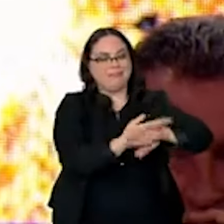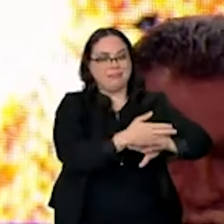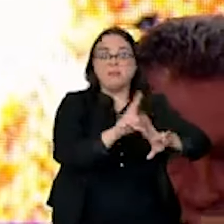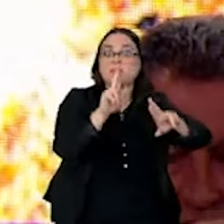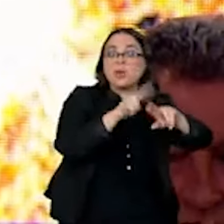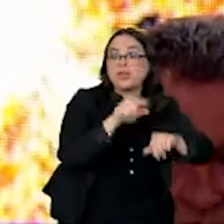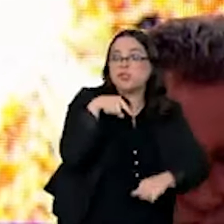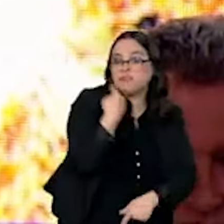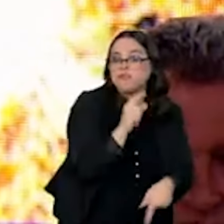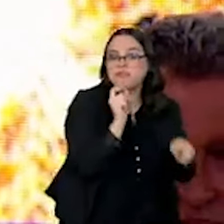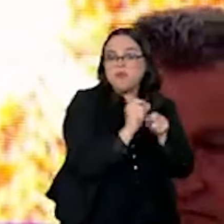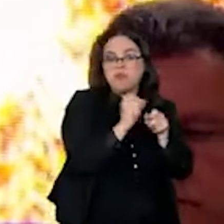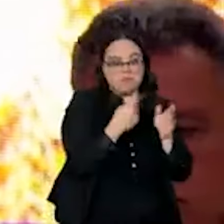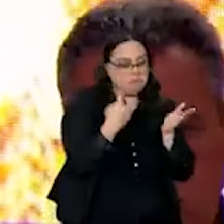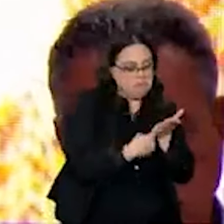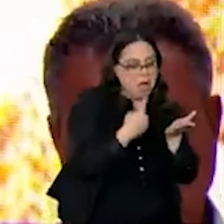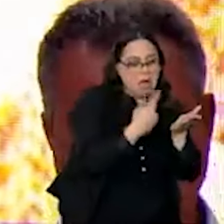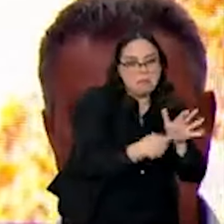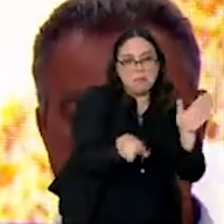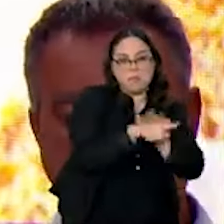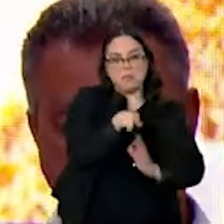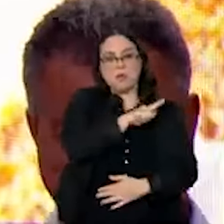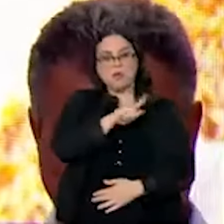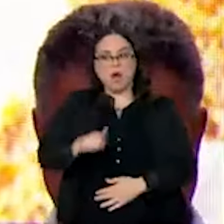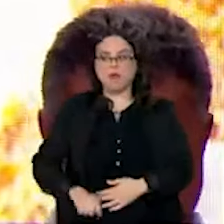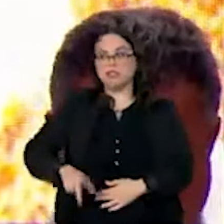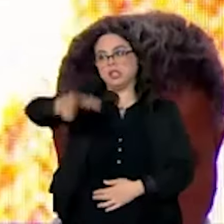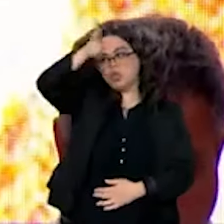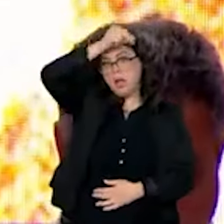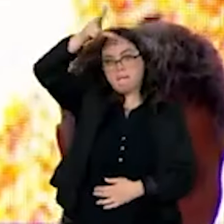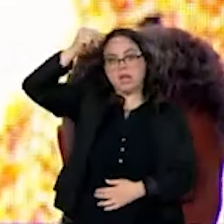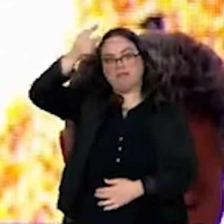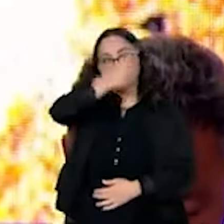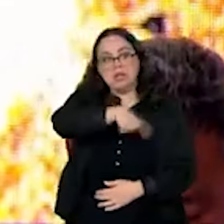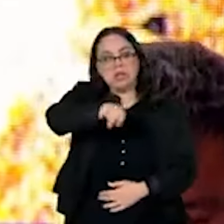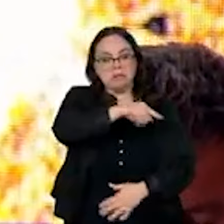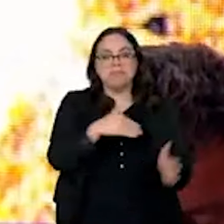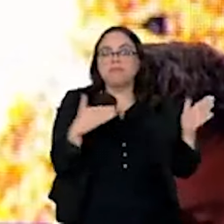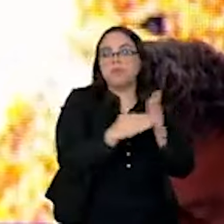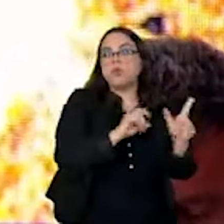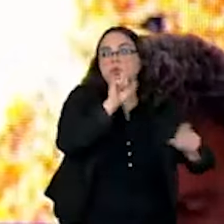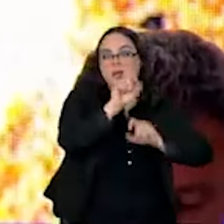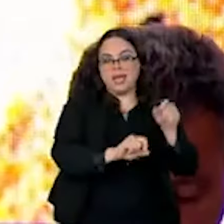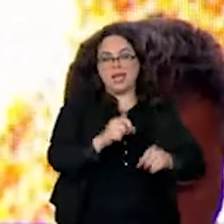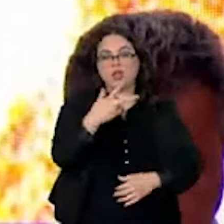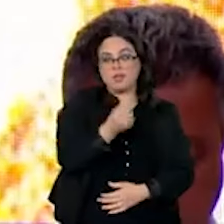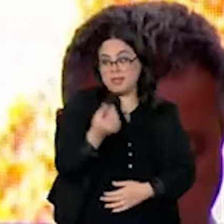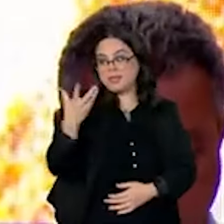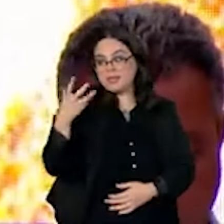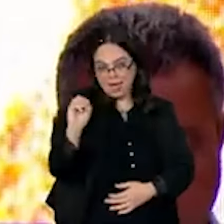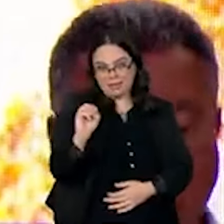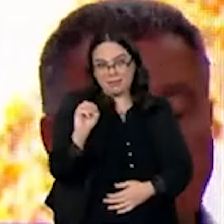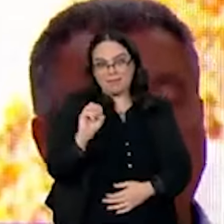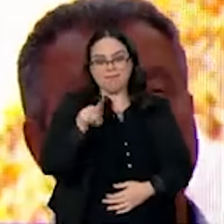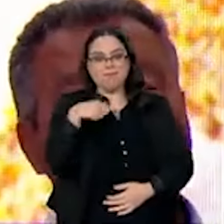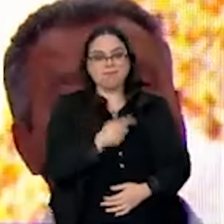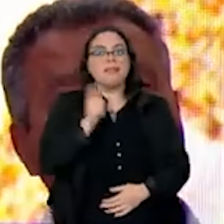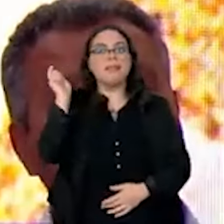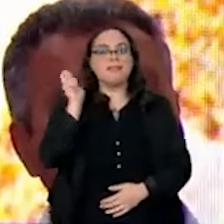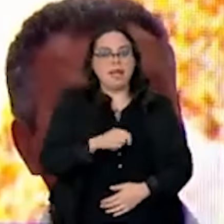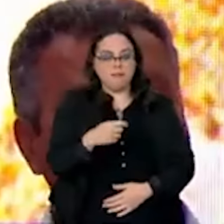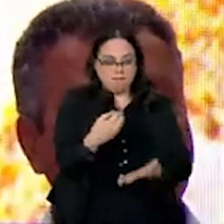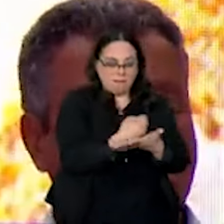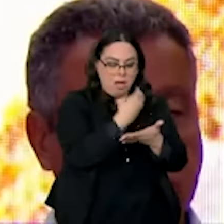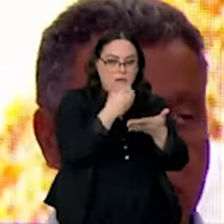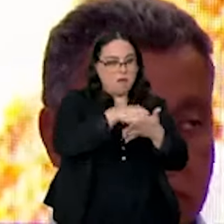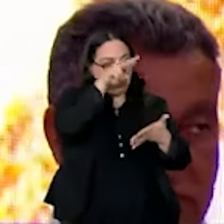isso que nós fizemos um pacto com governadores e com prefeitos para que até 2030 a gente tenha